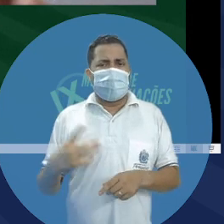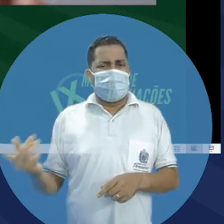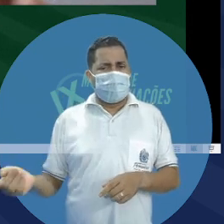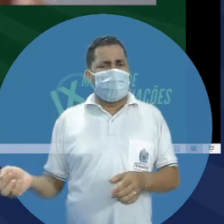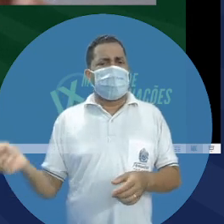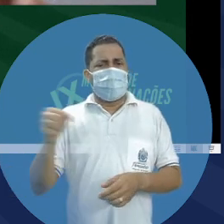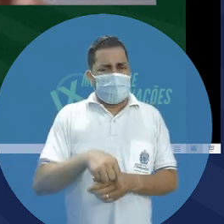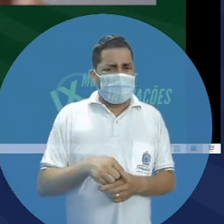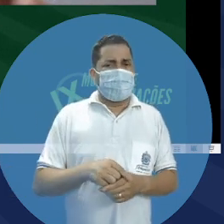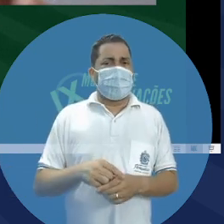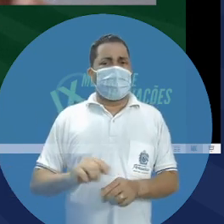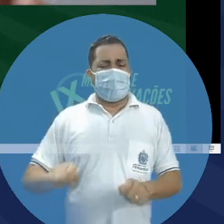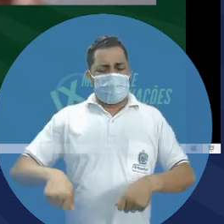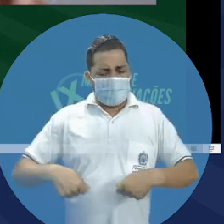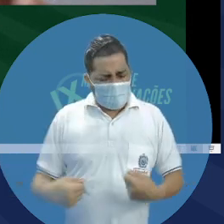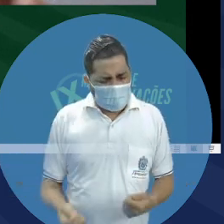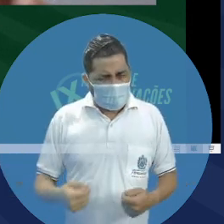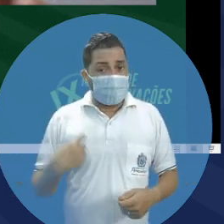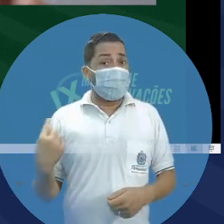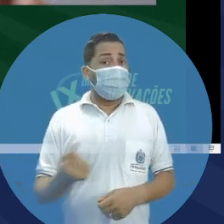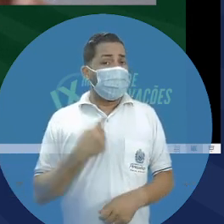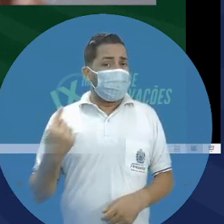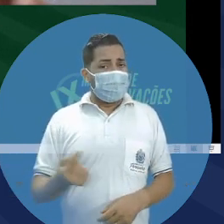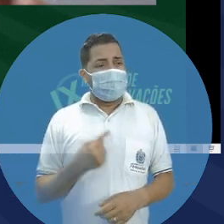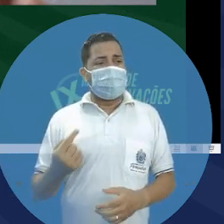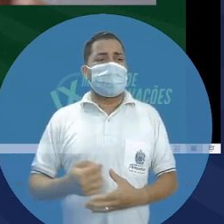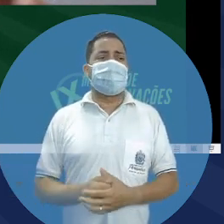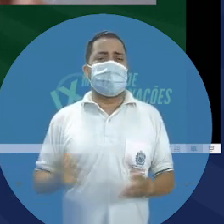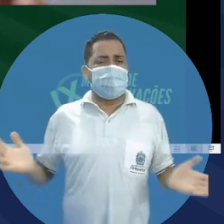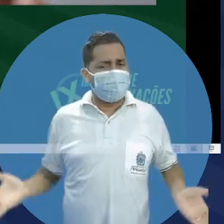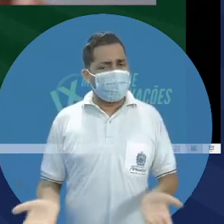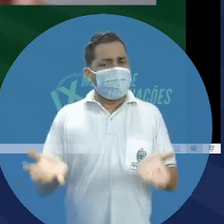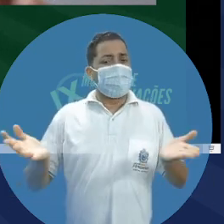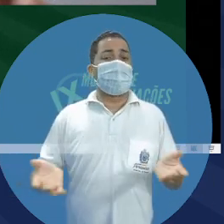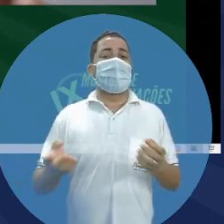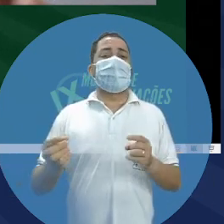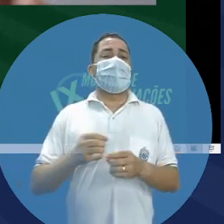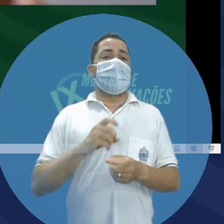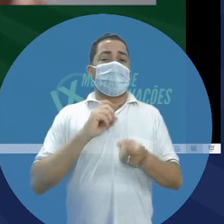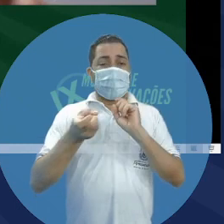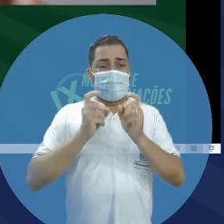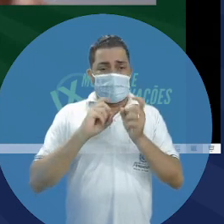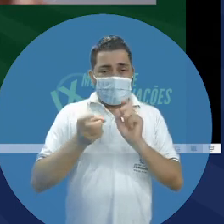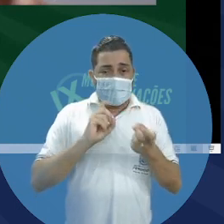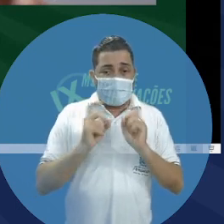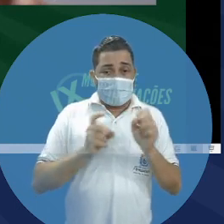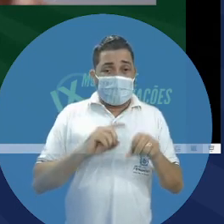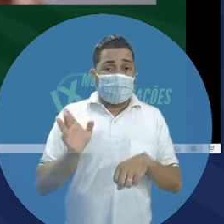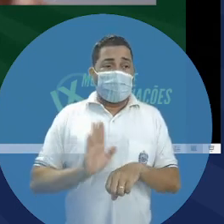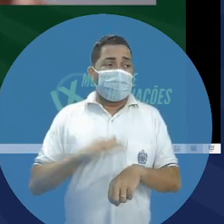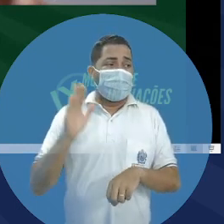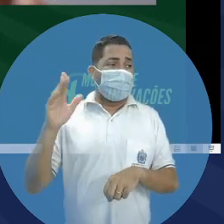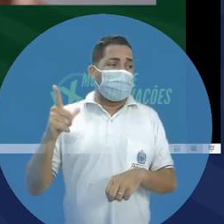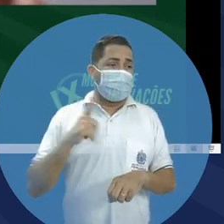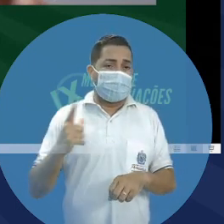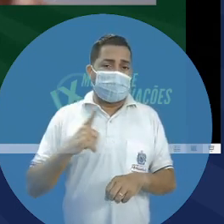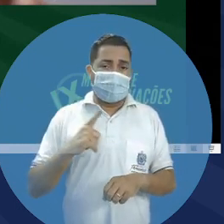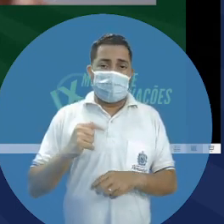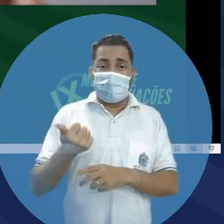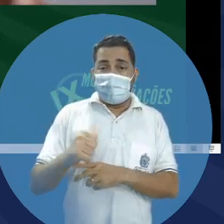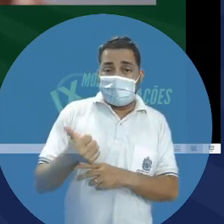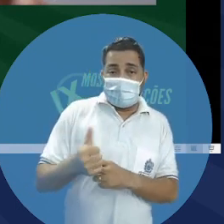para nos impulsionar a discutir, não é, com mais claridade, com mais segurança,